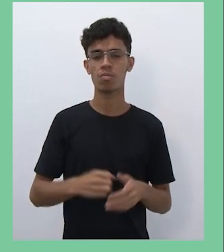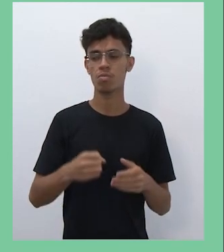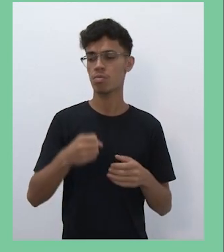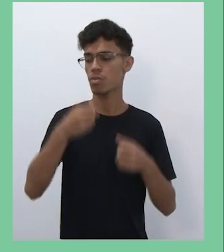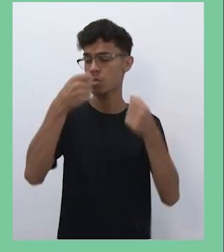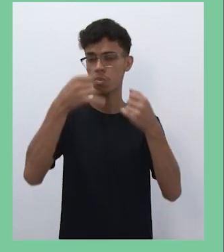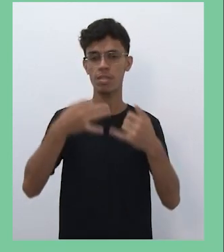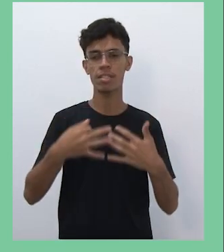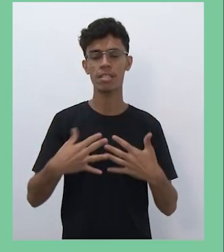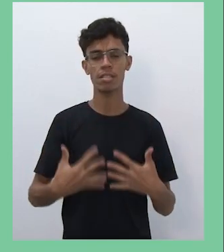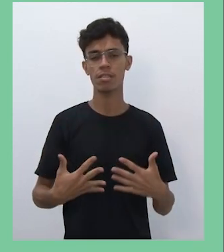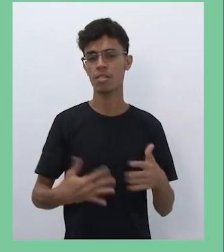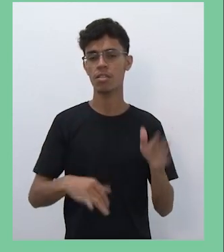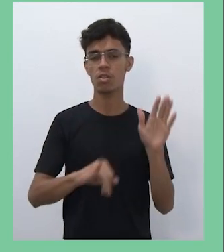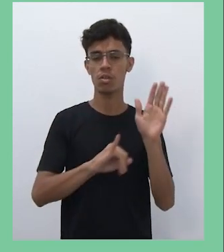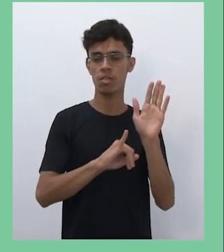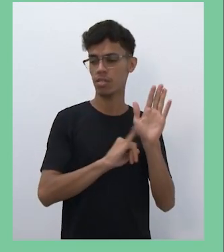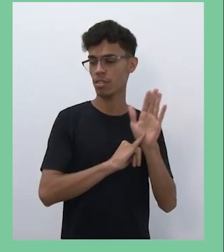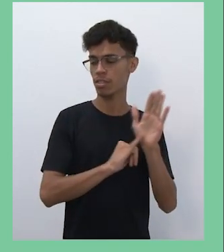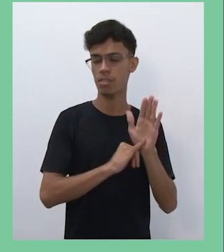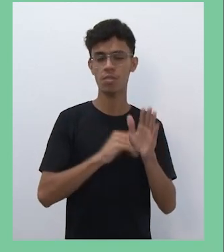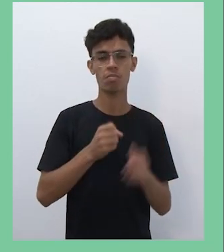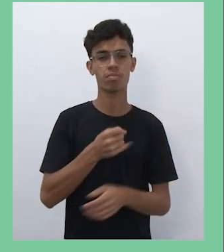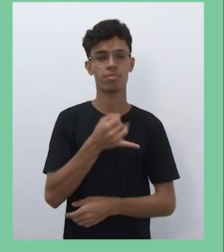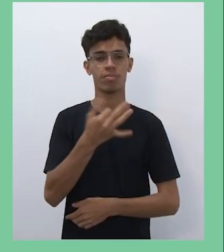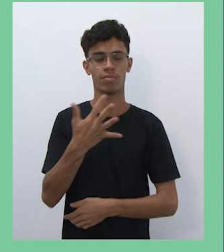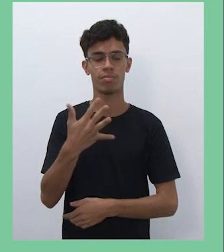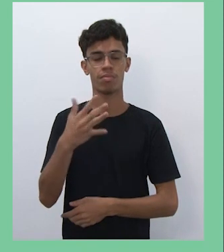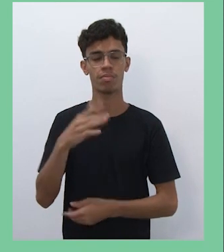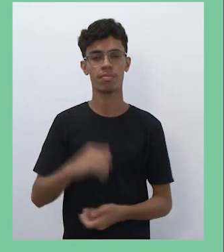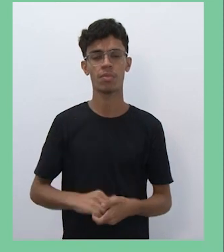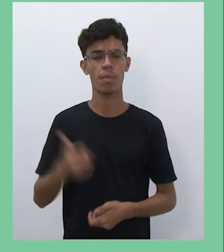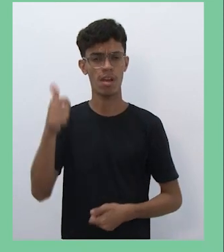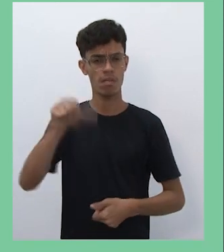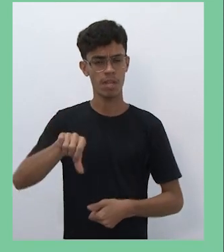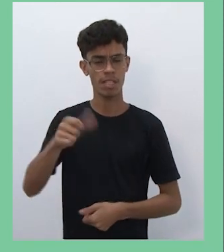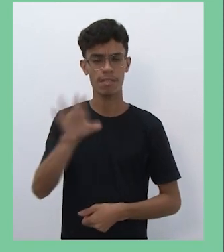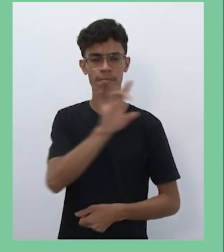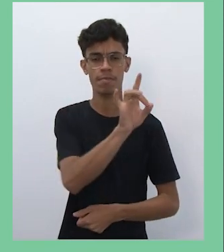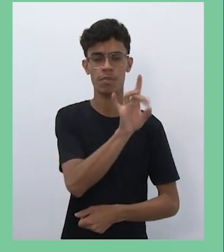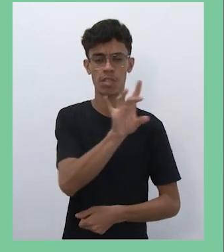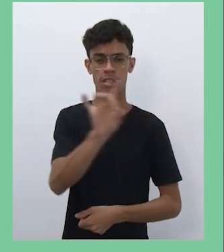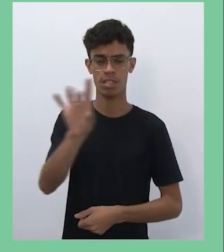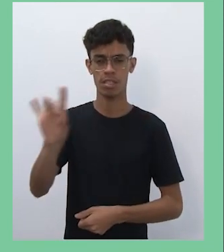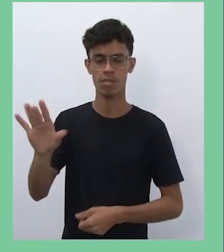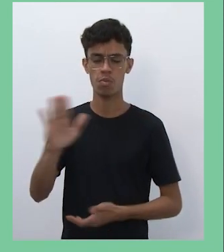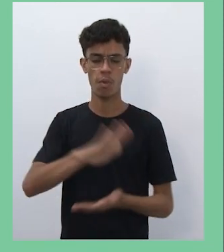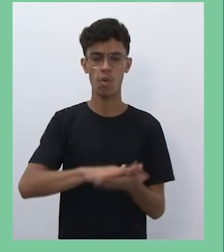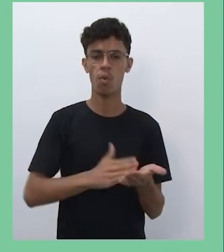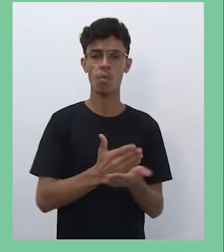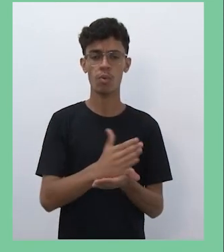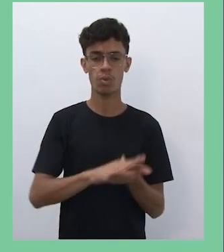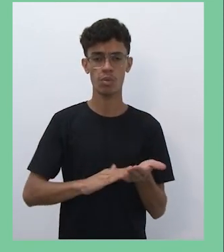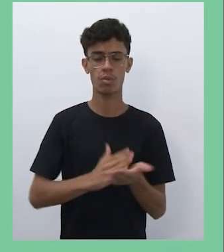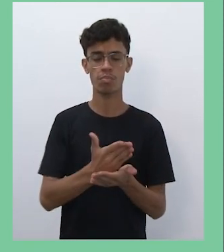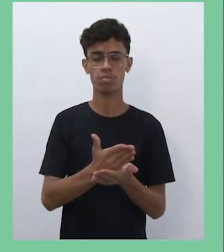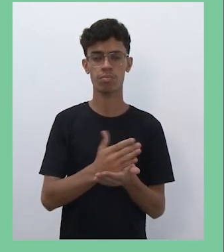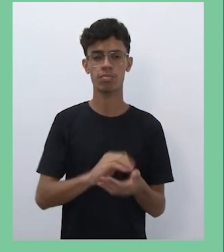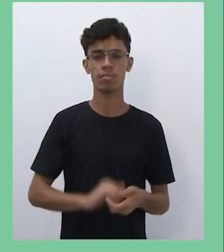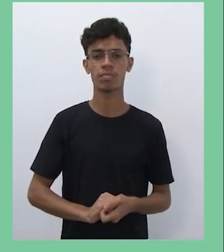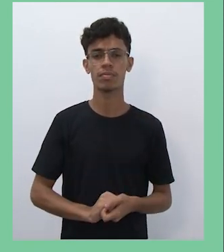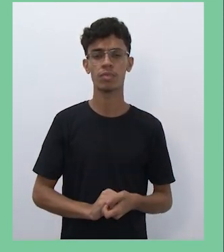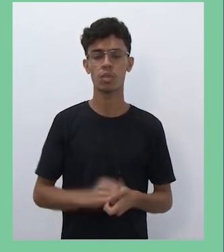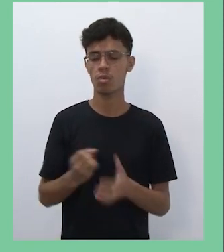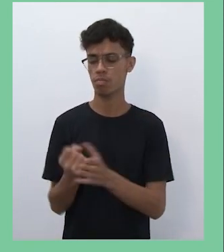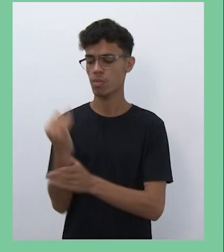possíveis de se avaliar em número. Então, professor Anderson, aquela ação, vamos pensar que o te incomodou Sim. lá foi a ação